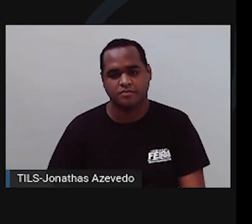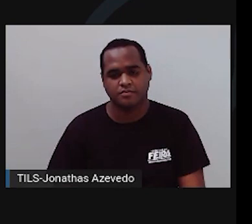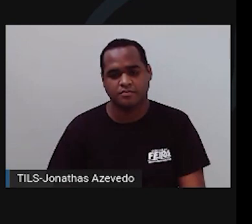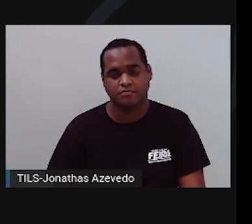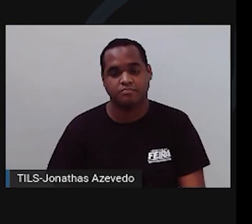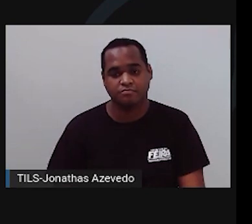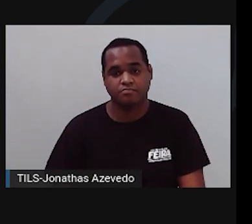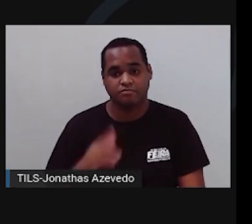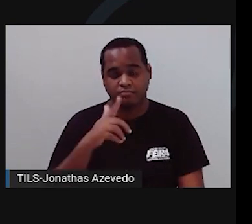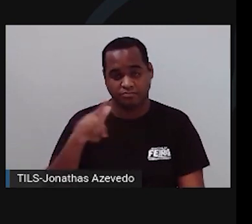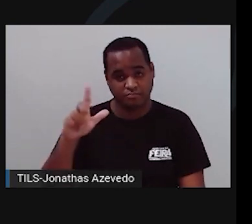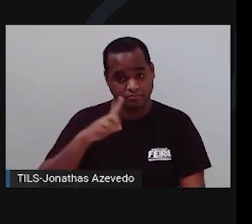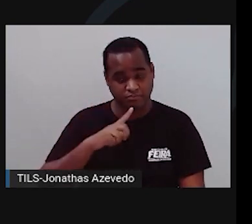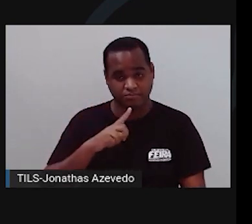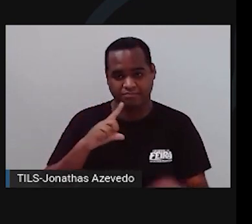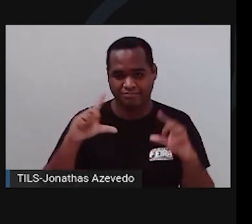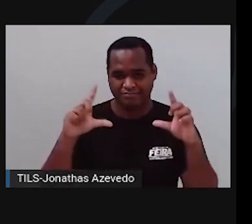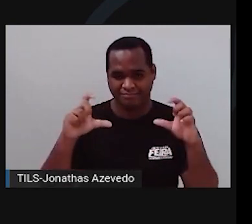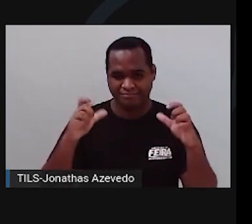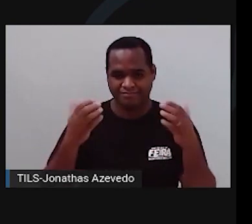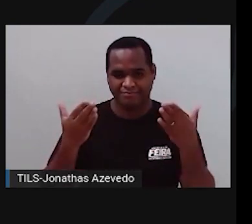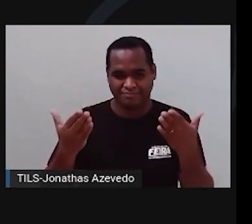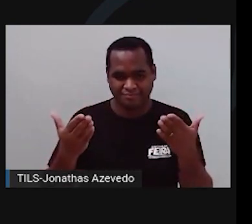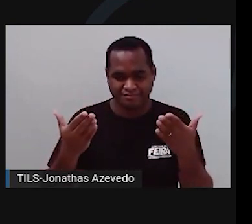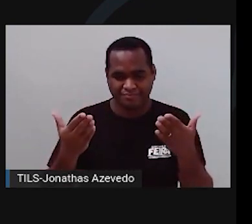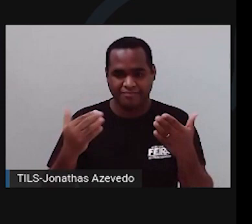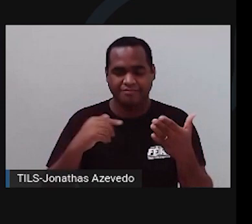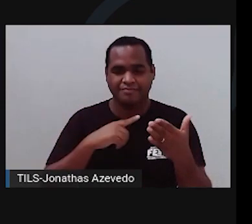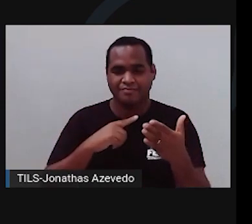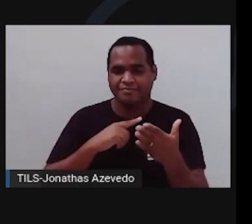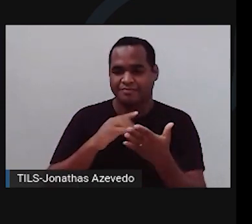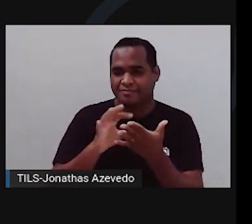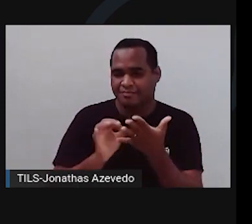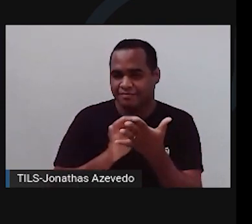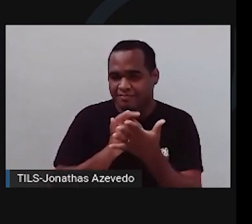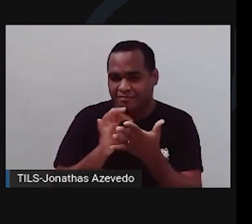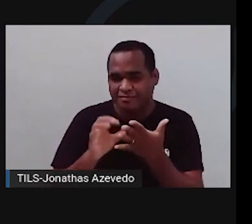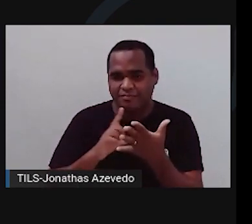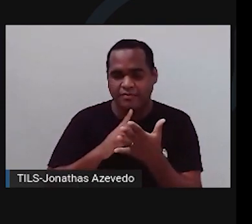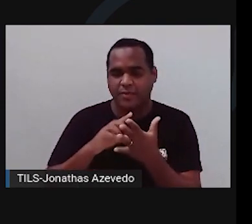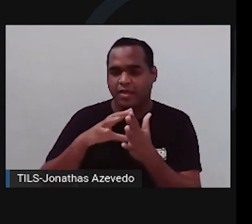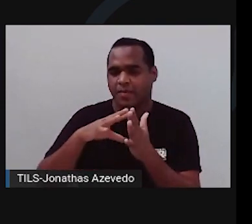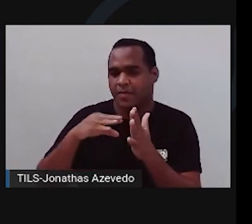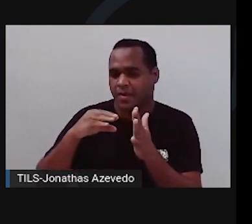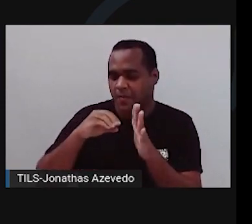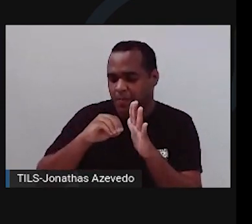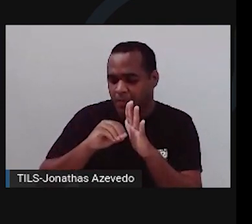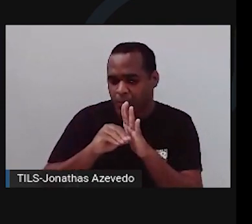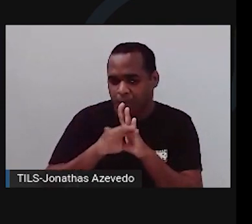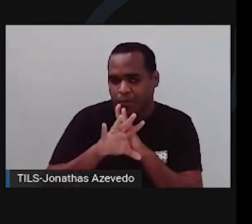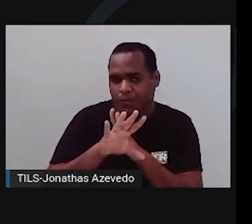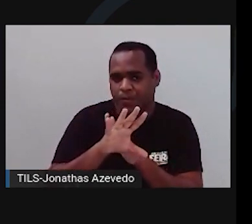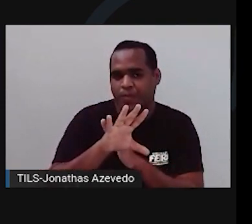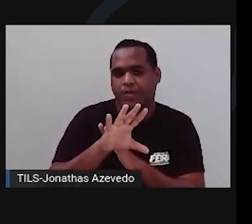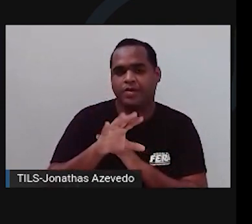Na outra forma, as células que envolvem os óvulos devem ser retiradas.